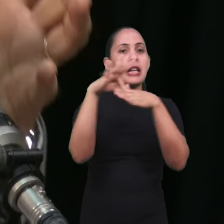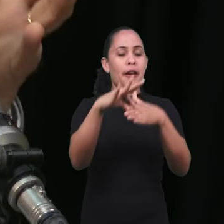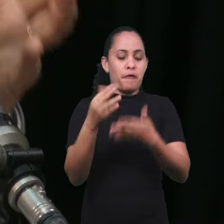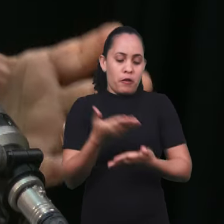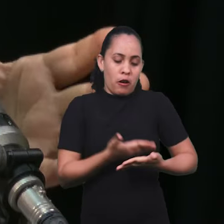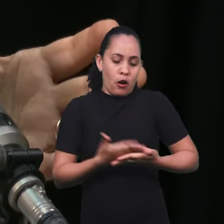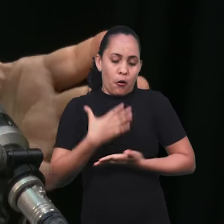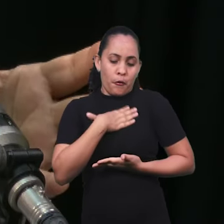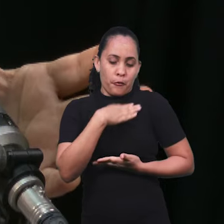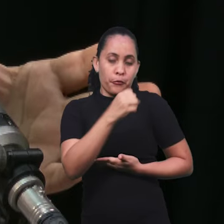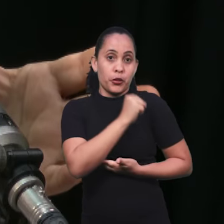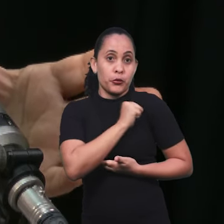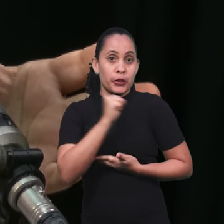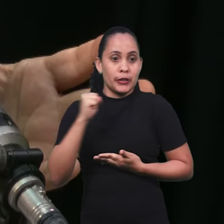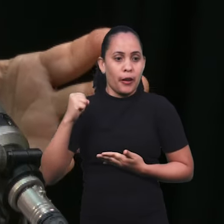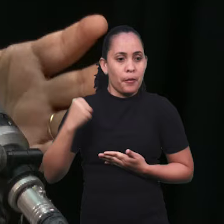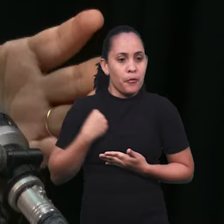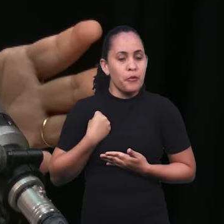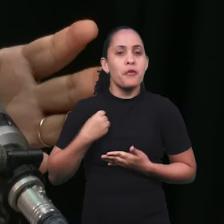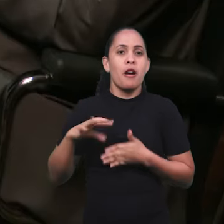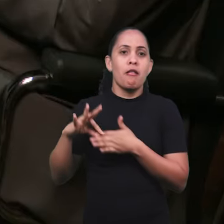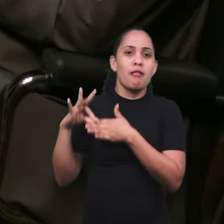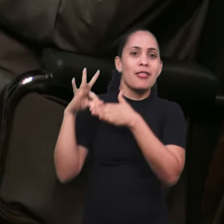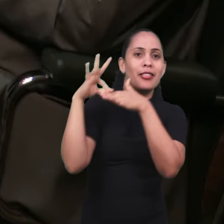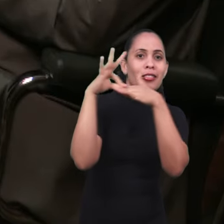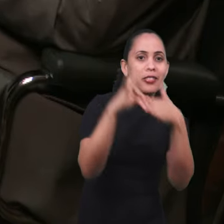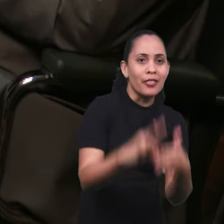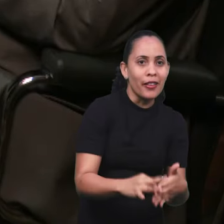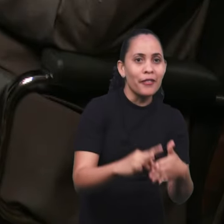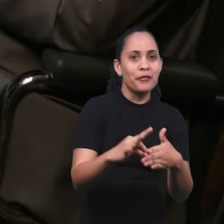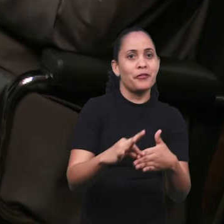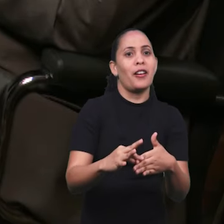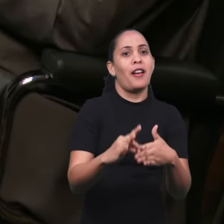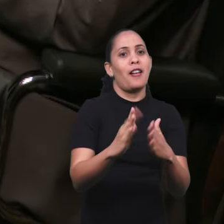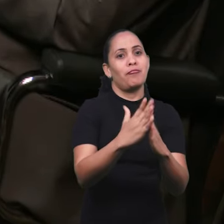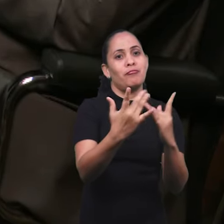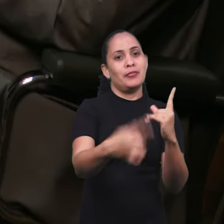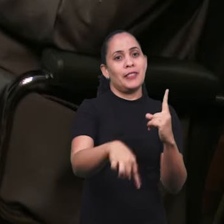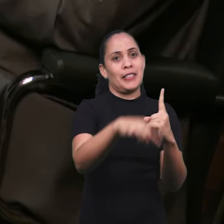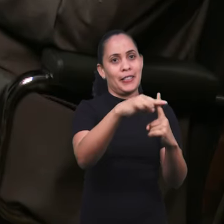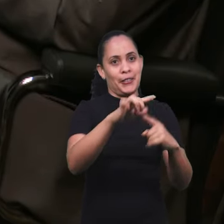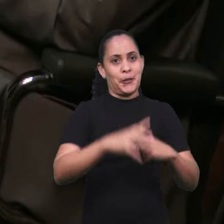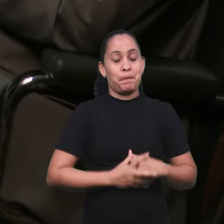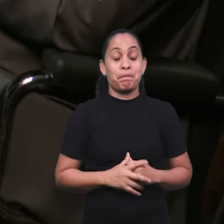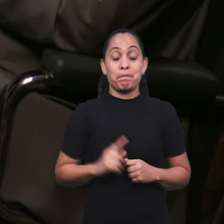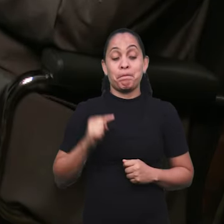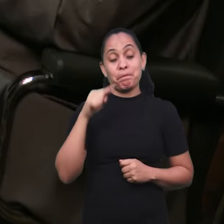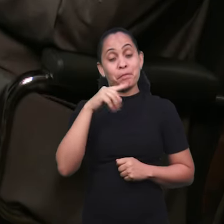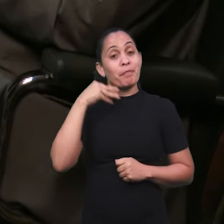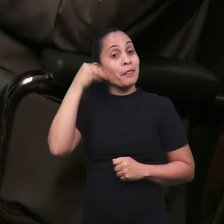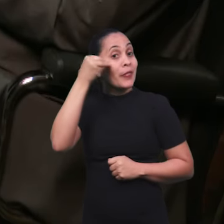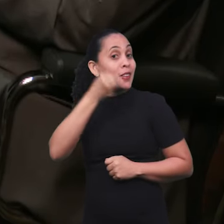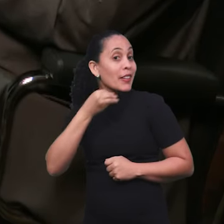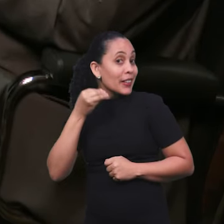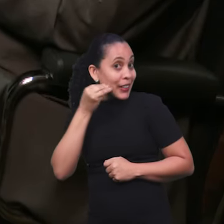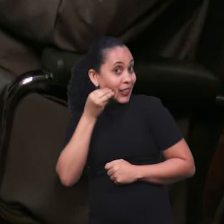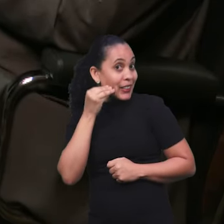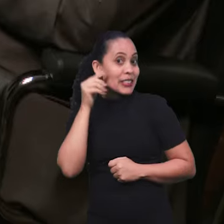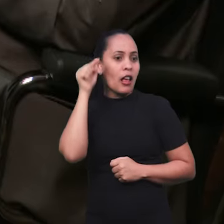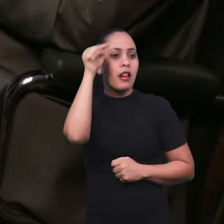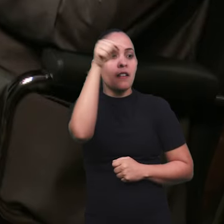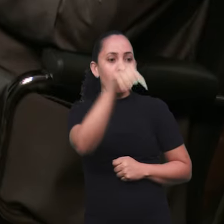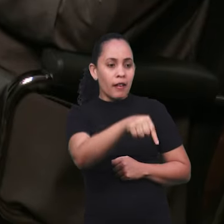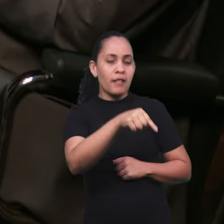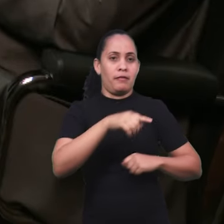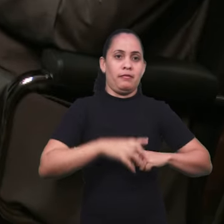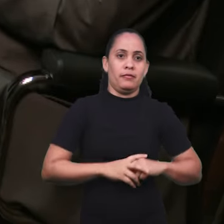E aí eu passo a bola para você, Peixoto, para você falar um pouquinho sobre esse momento, sobre esta experiência, né, porque é ali